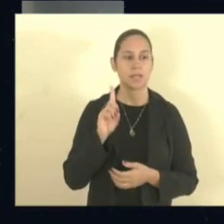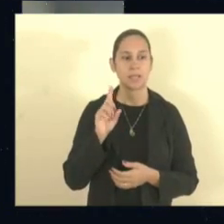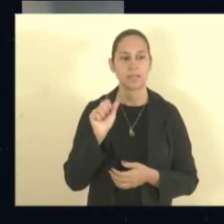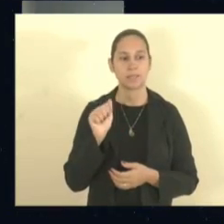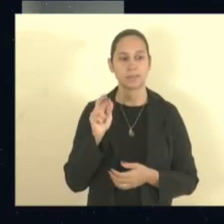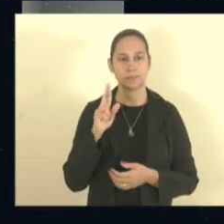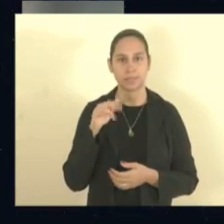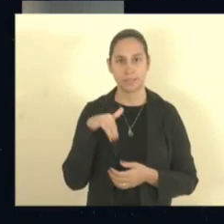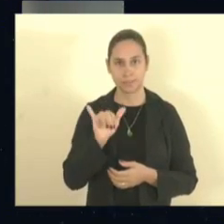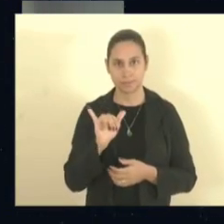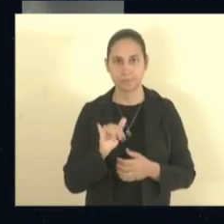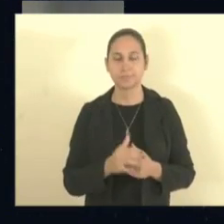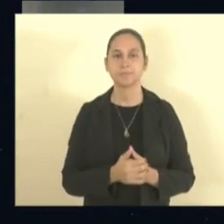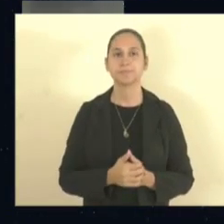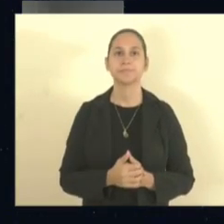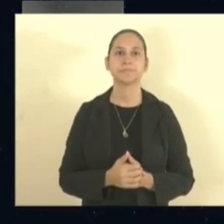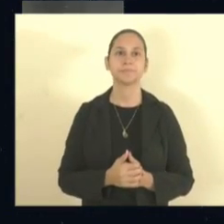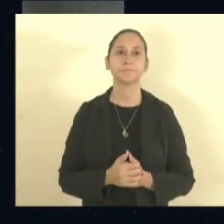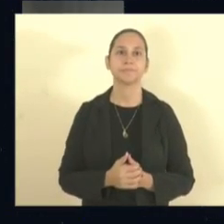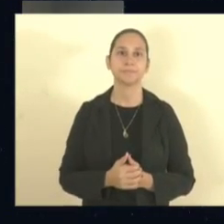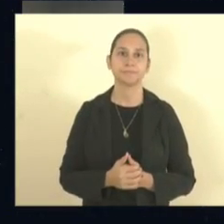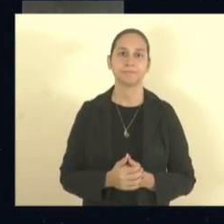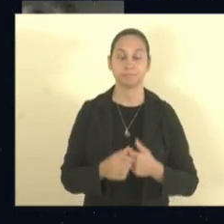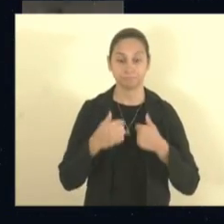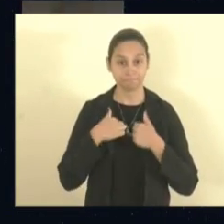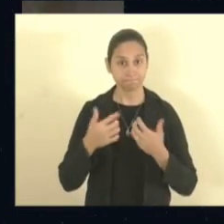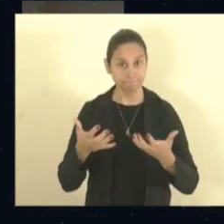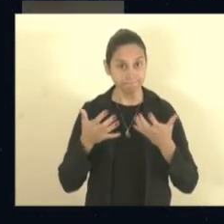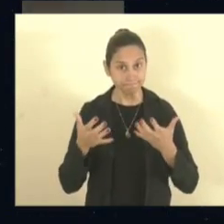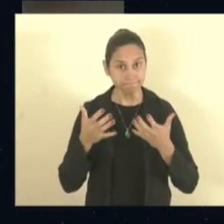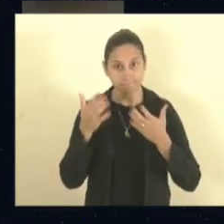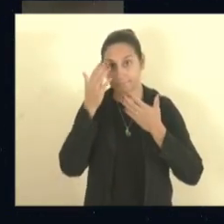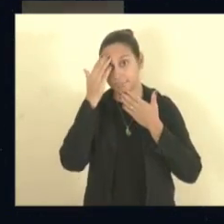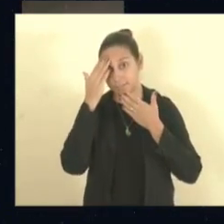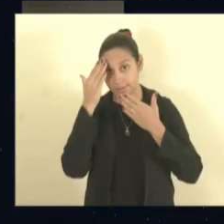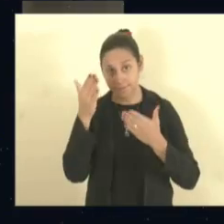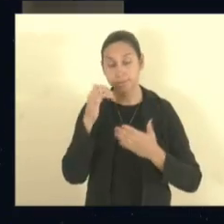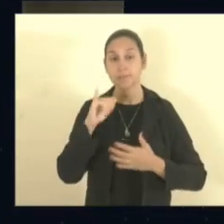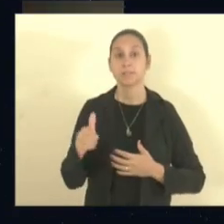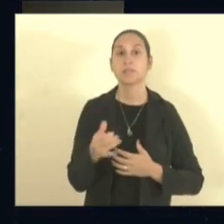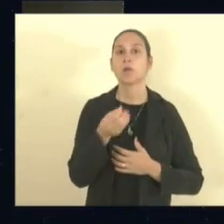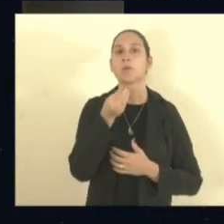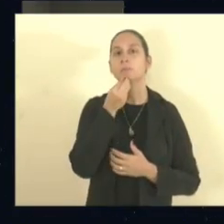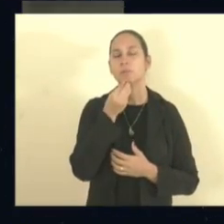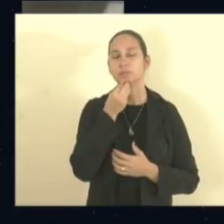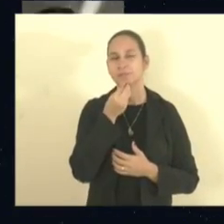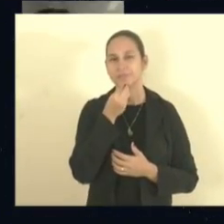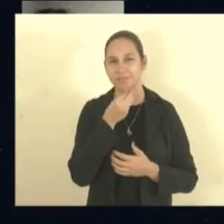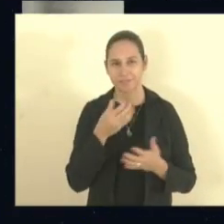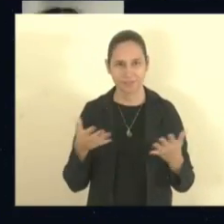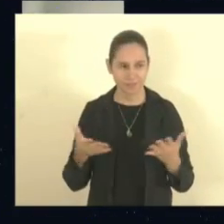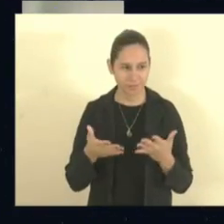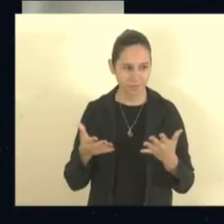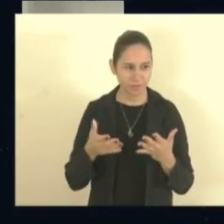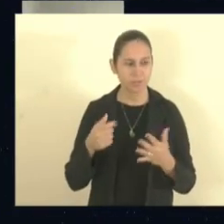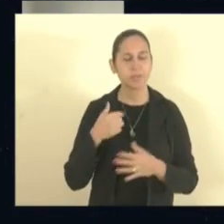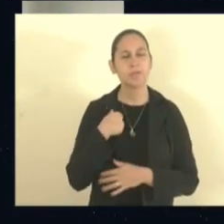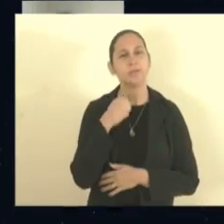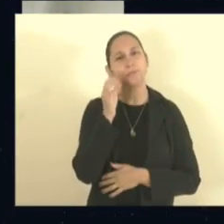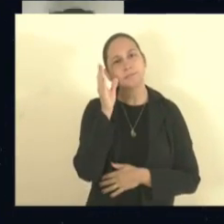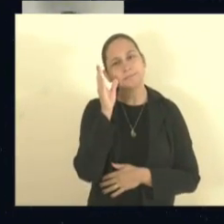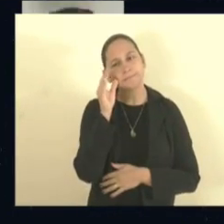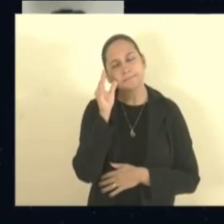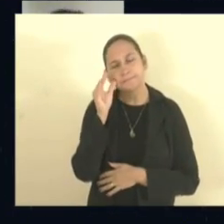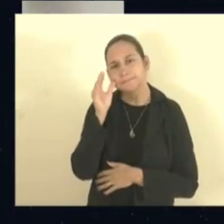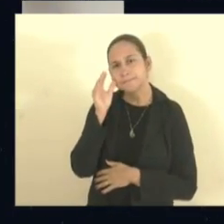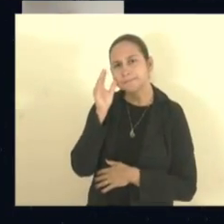por gentileza. Eu quero agradecer a oportunidade de Vossa Excelência. Eu ouvi atentamente todos os